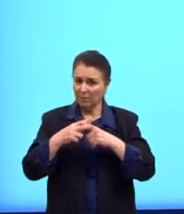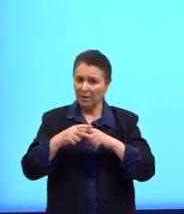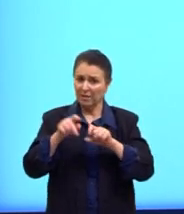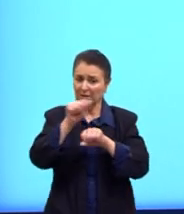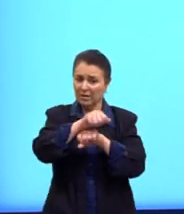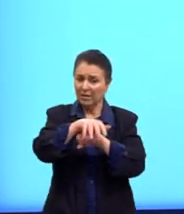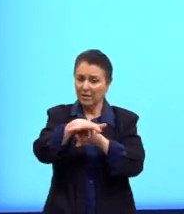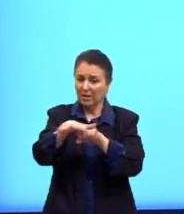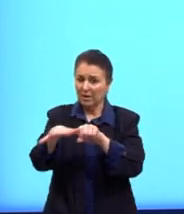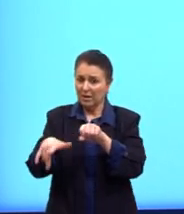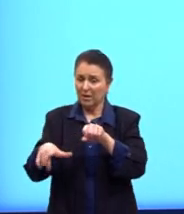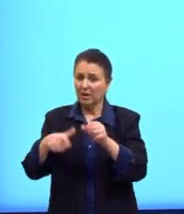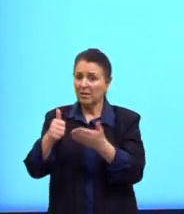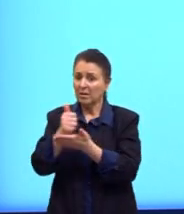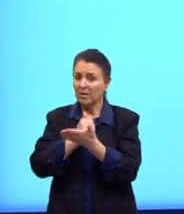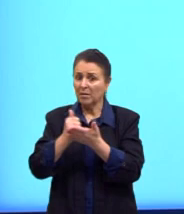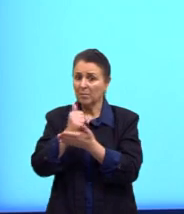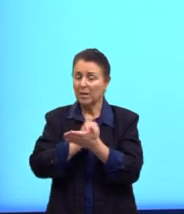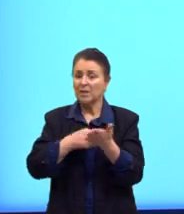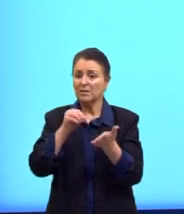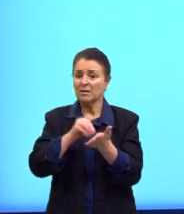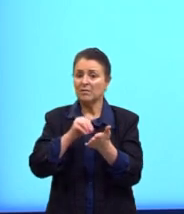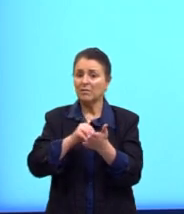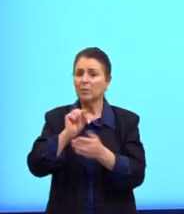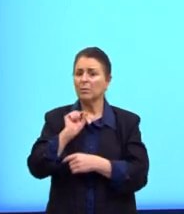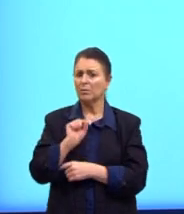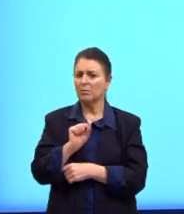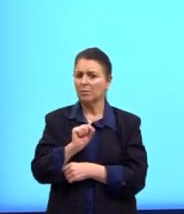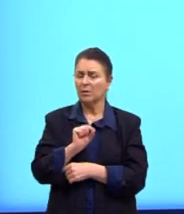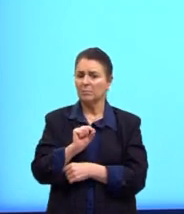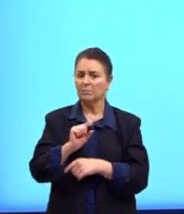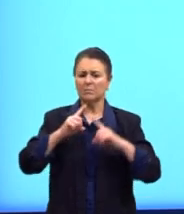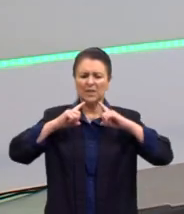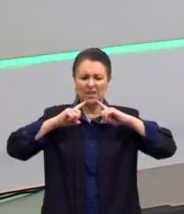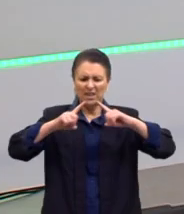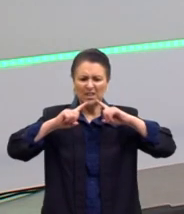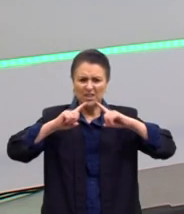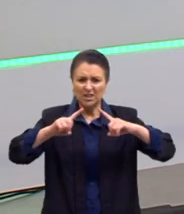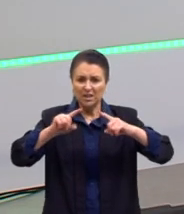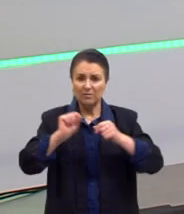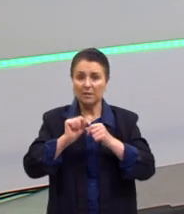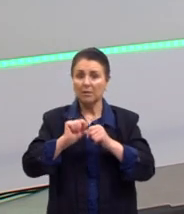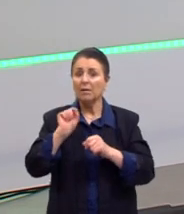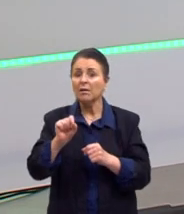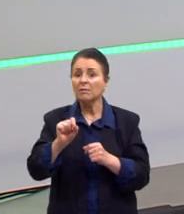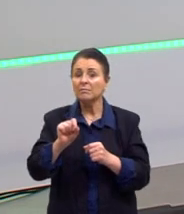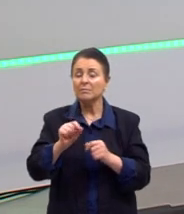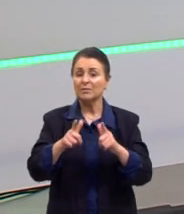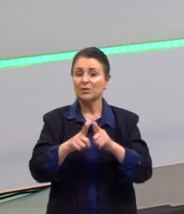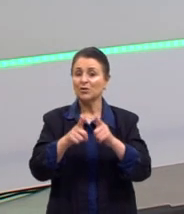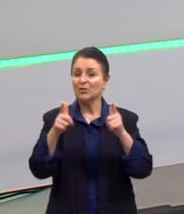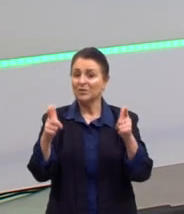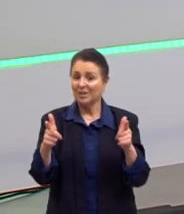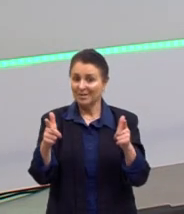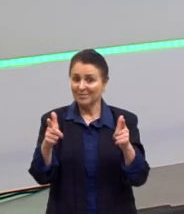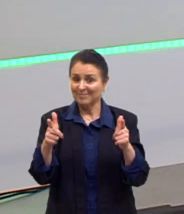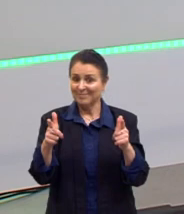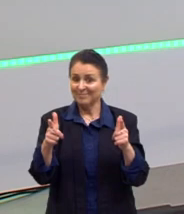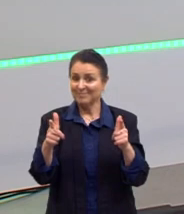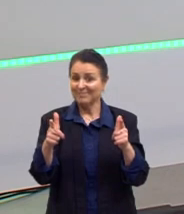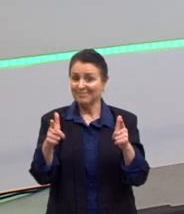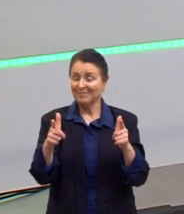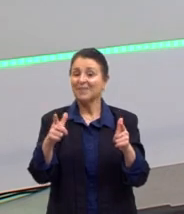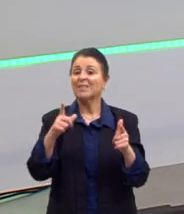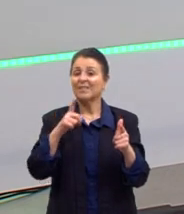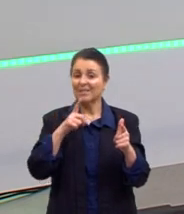se fundamenta na falta de aqui a crítica ela é feita jornais que em tese né